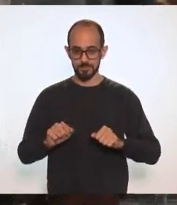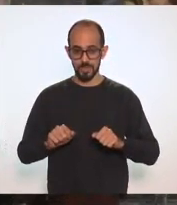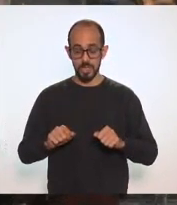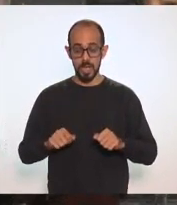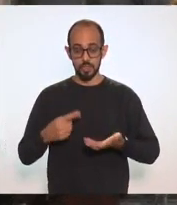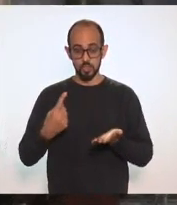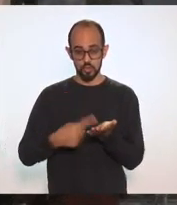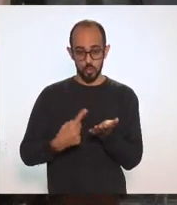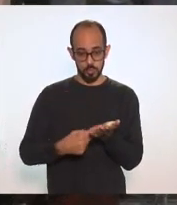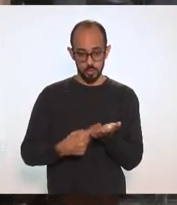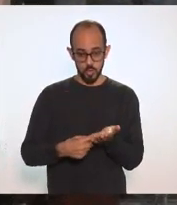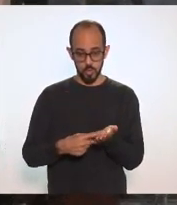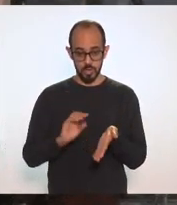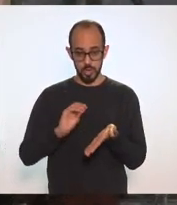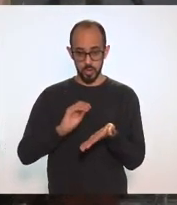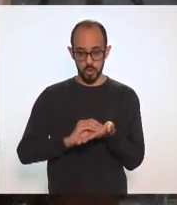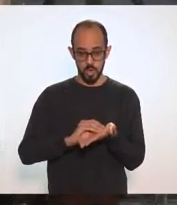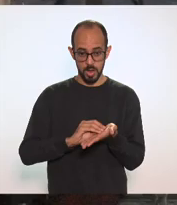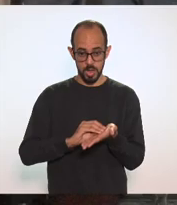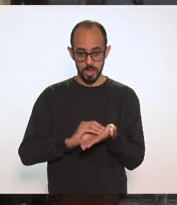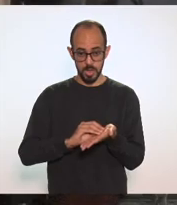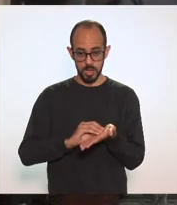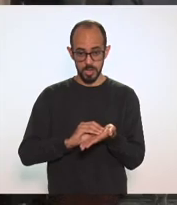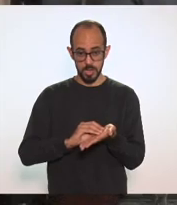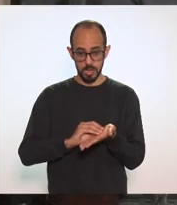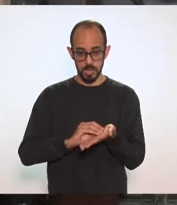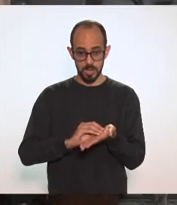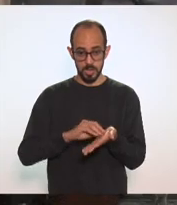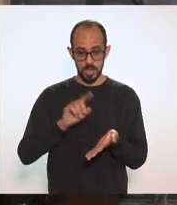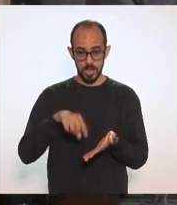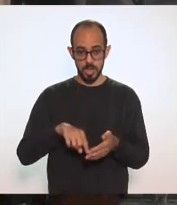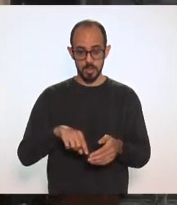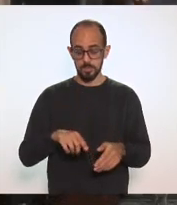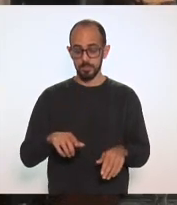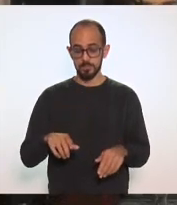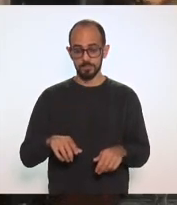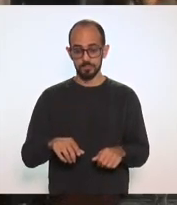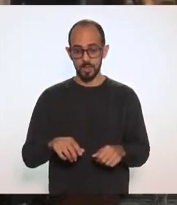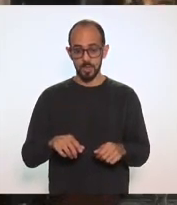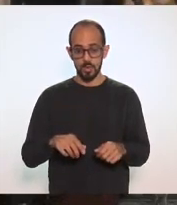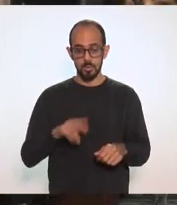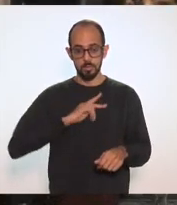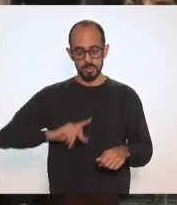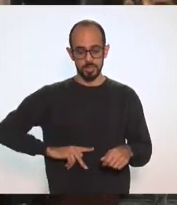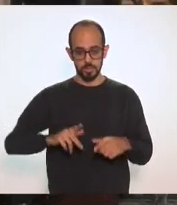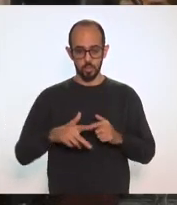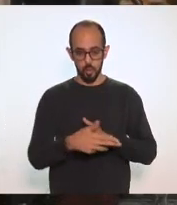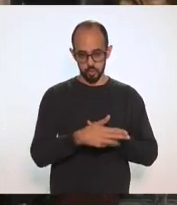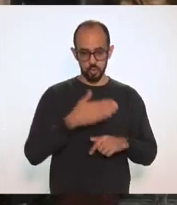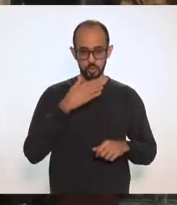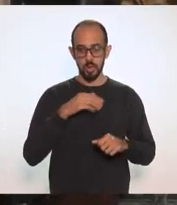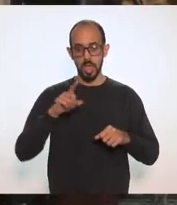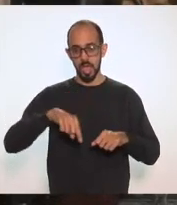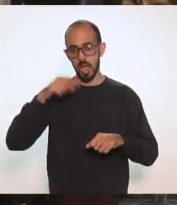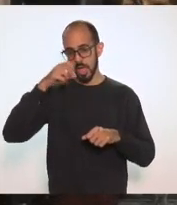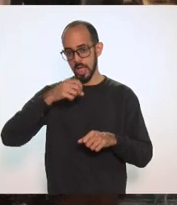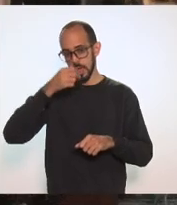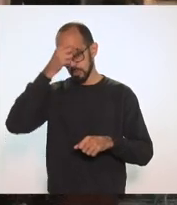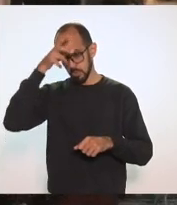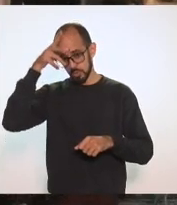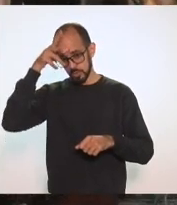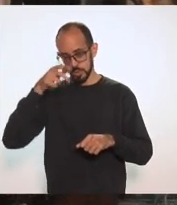íamos colocar a... Caberia ao município legislar sobre funcionamento de comércio e área de